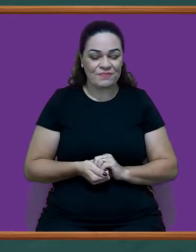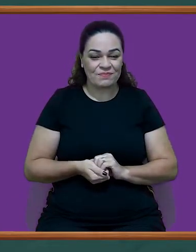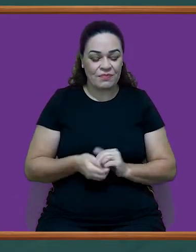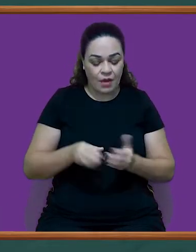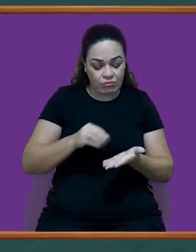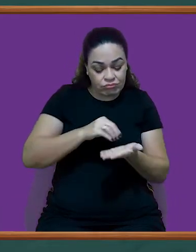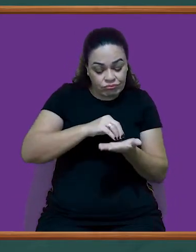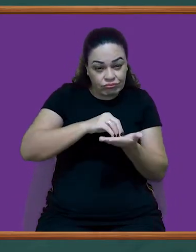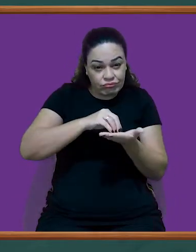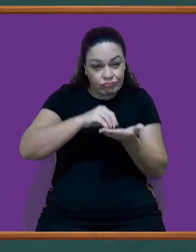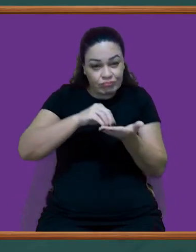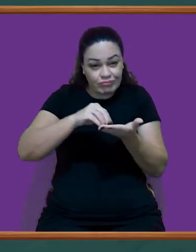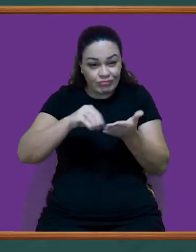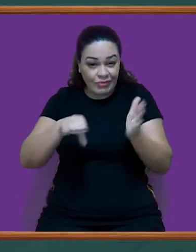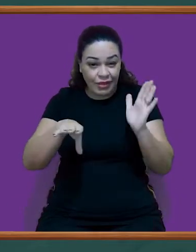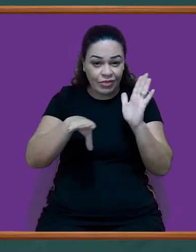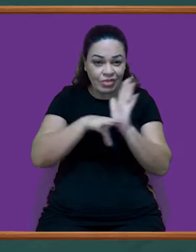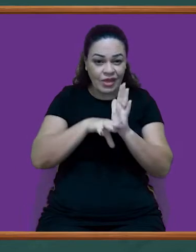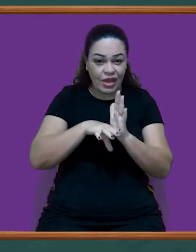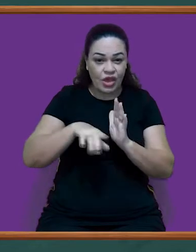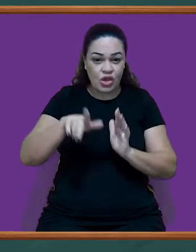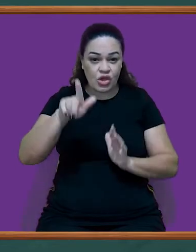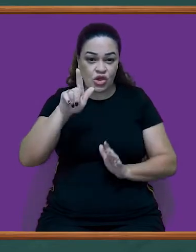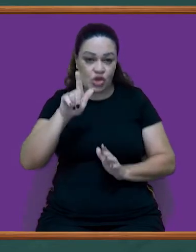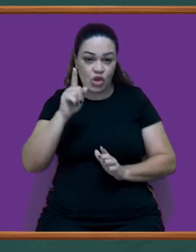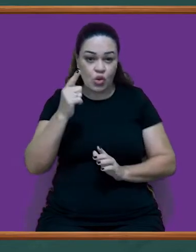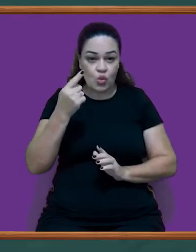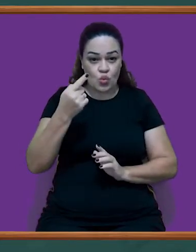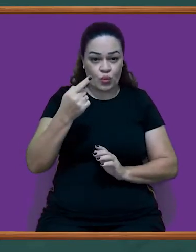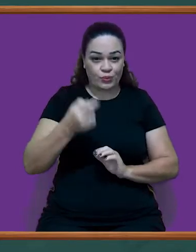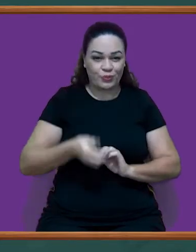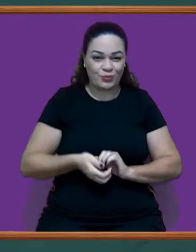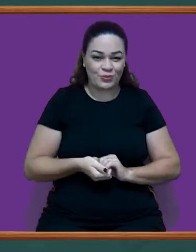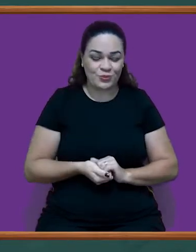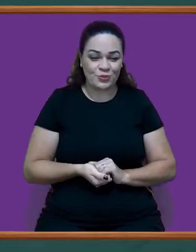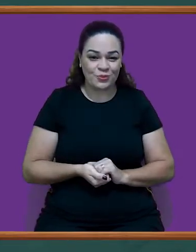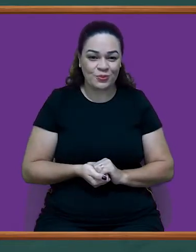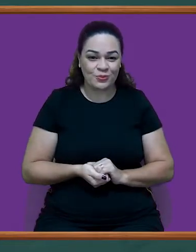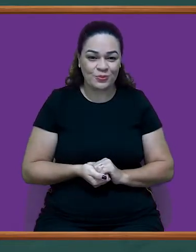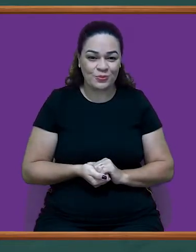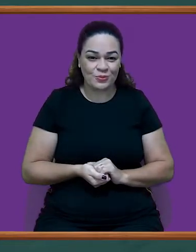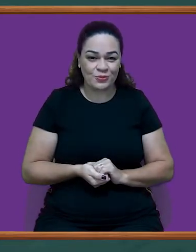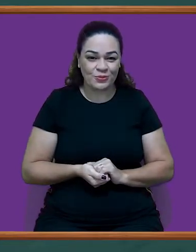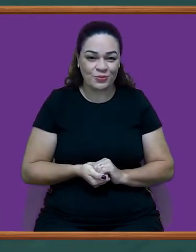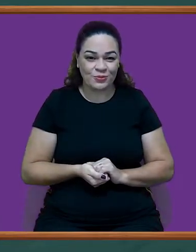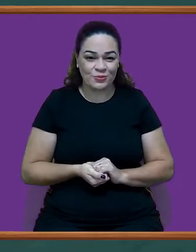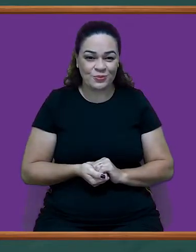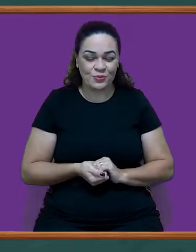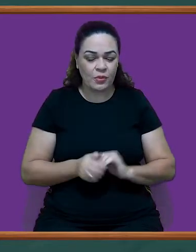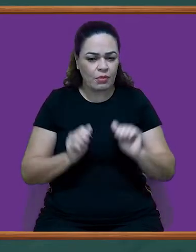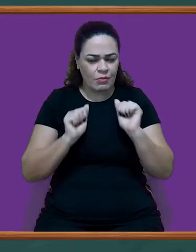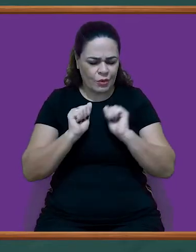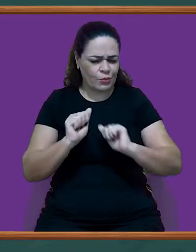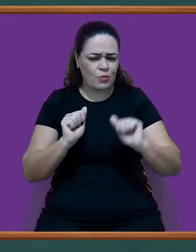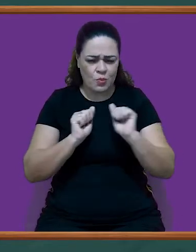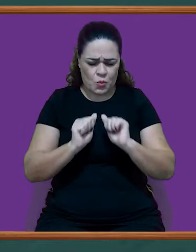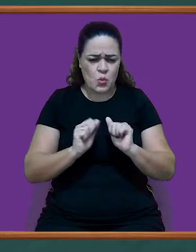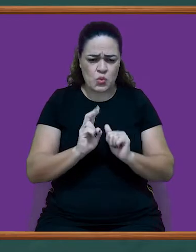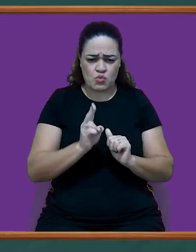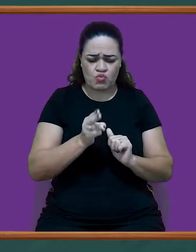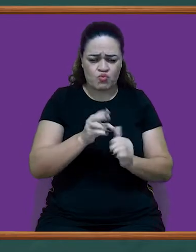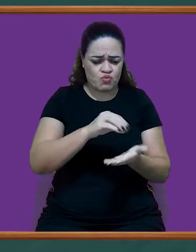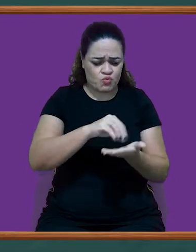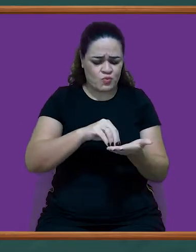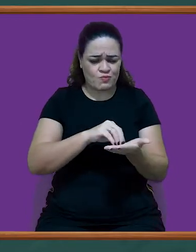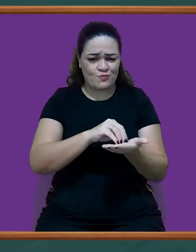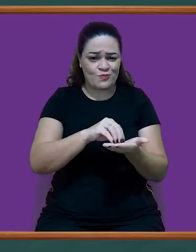e a torre ela anda na direção oposta a que o rei mundo e para imediatamente ao lado do Rei